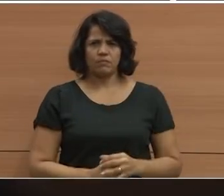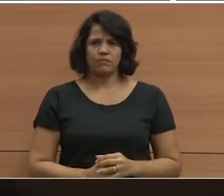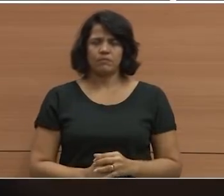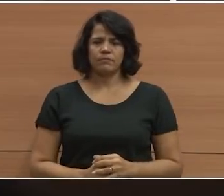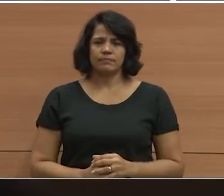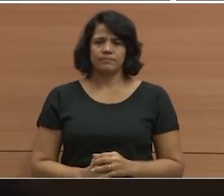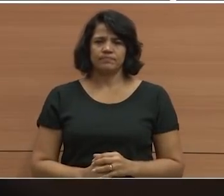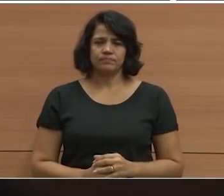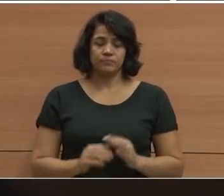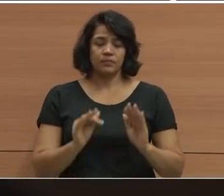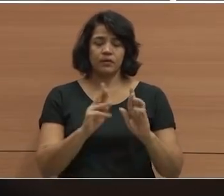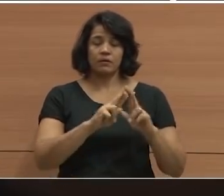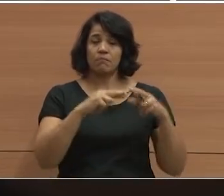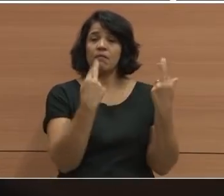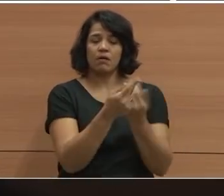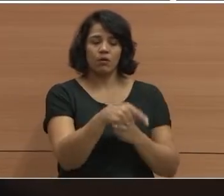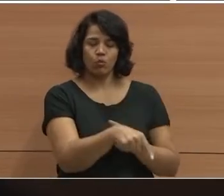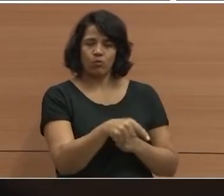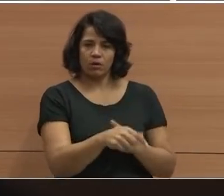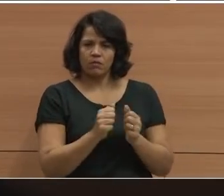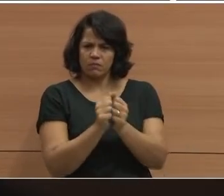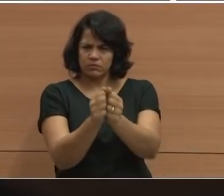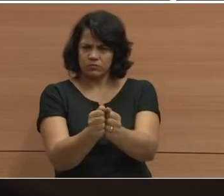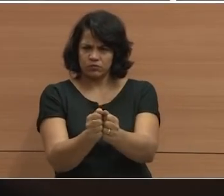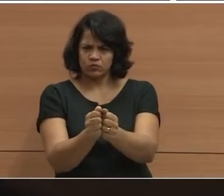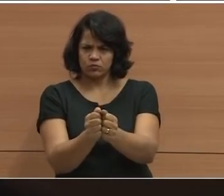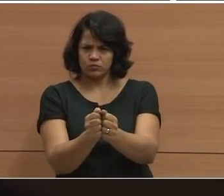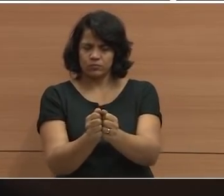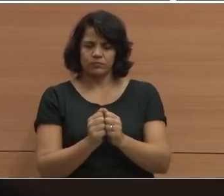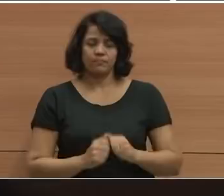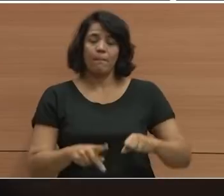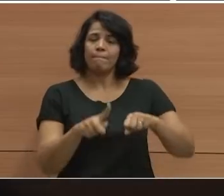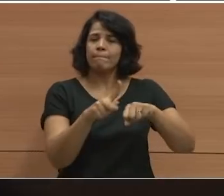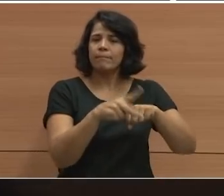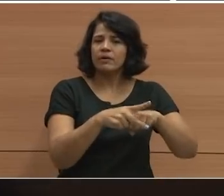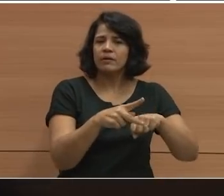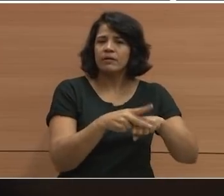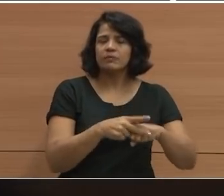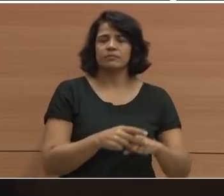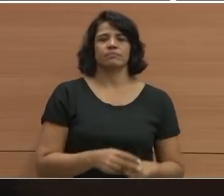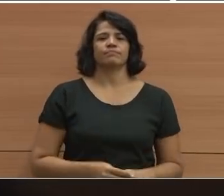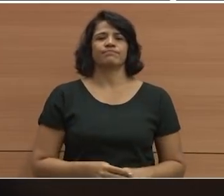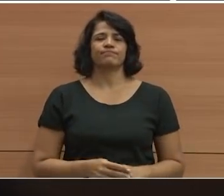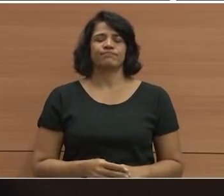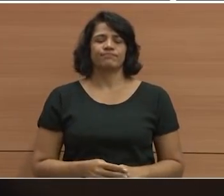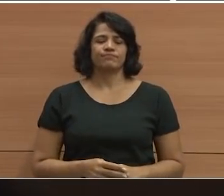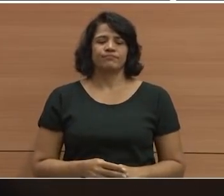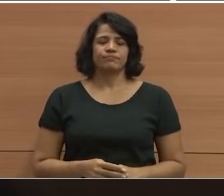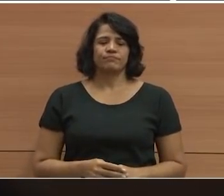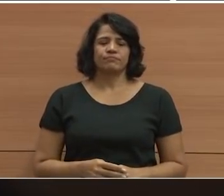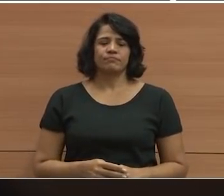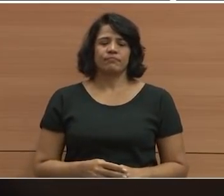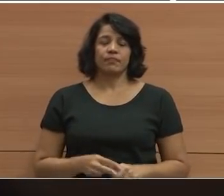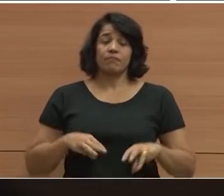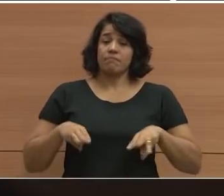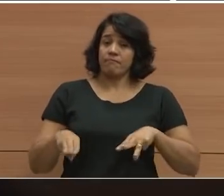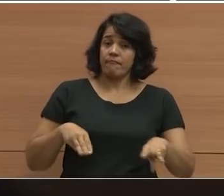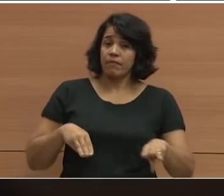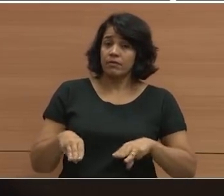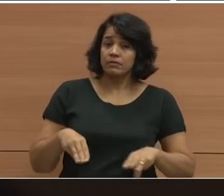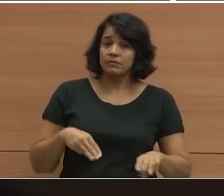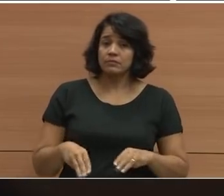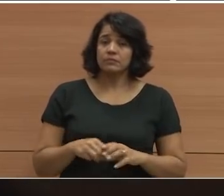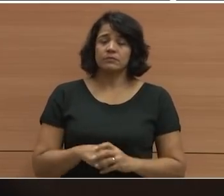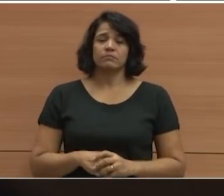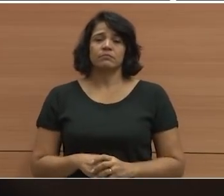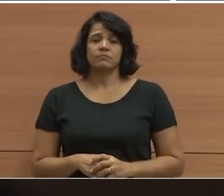Pedro, João, Tiago, André, Filipe, Tomé, Bartolomeu, Mateus, Tiago, filho de Alfeu,